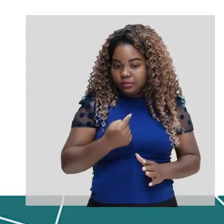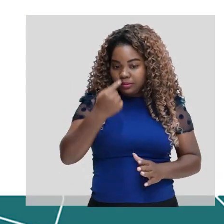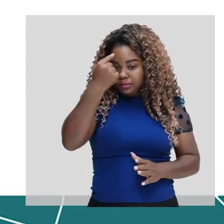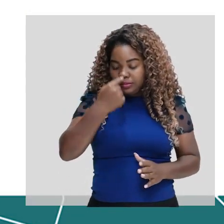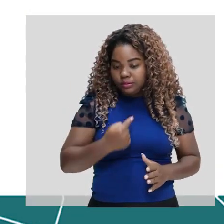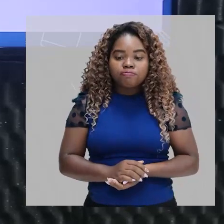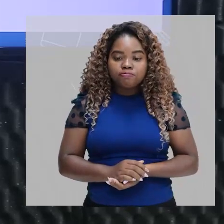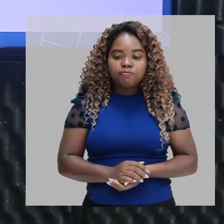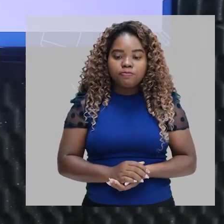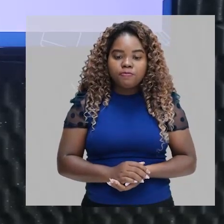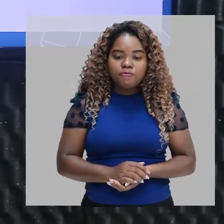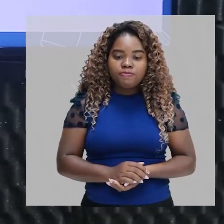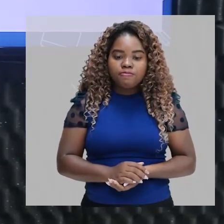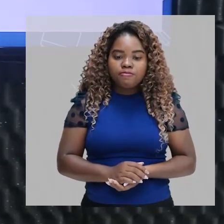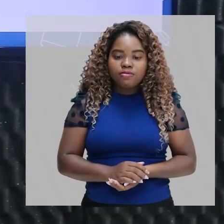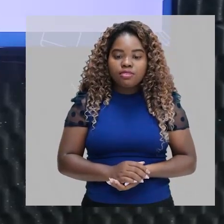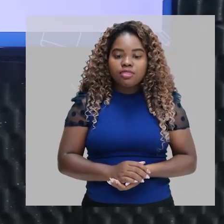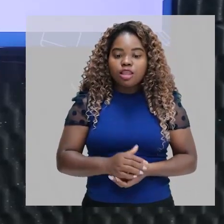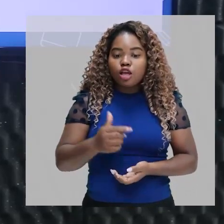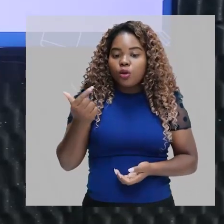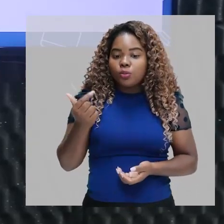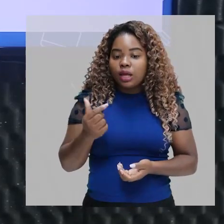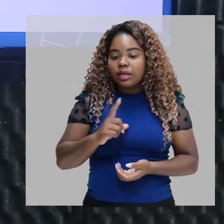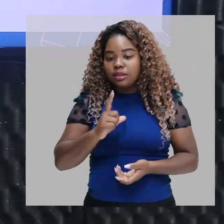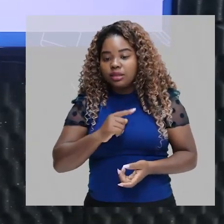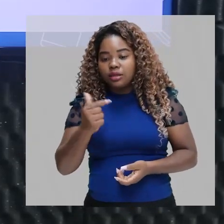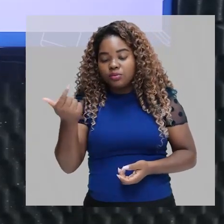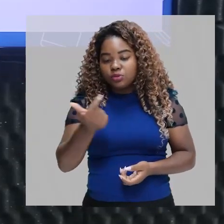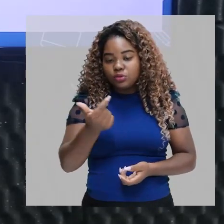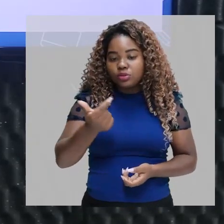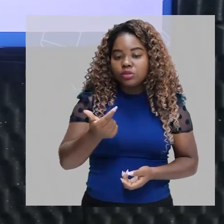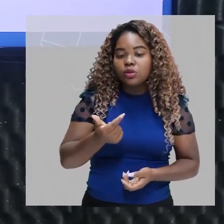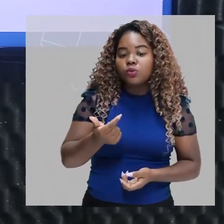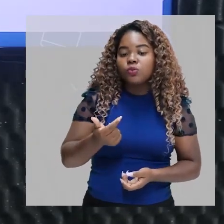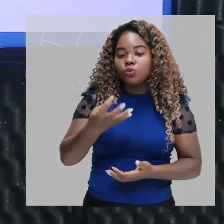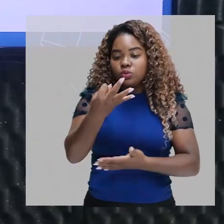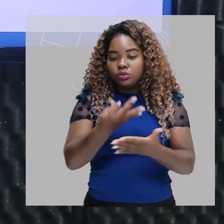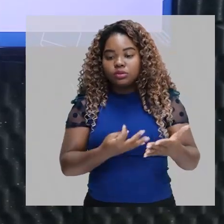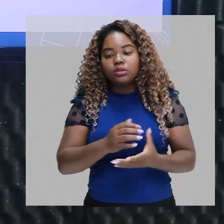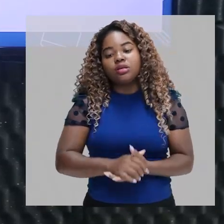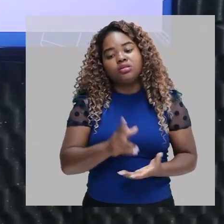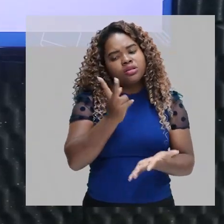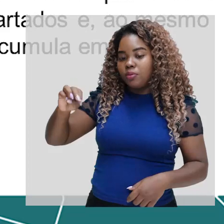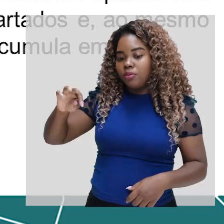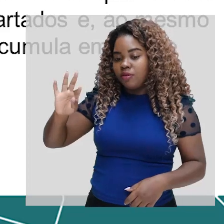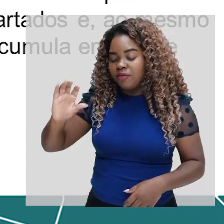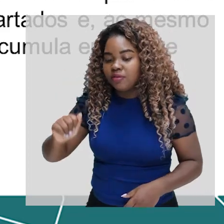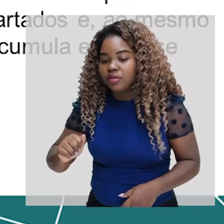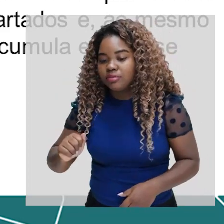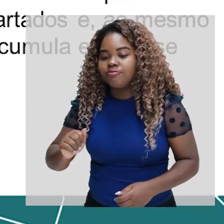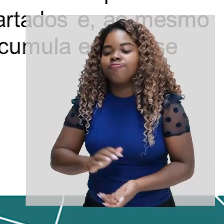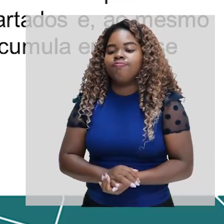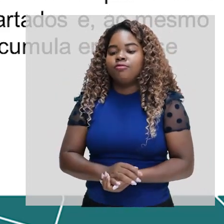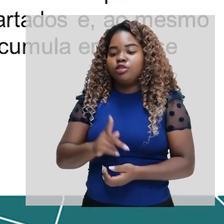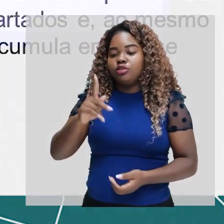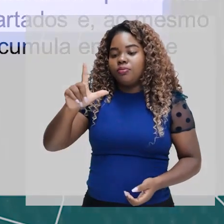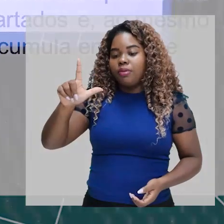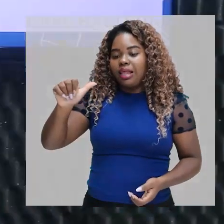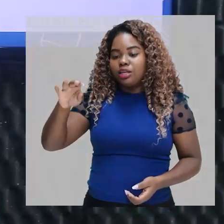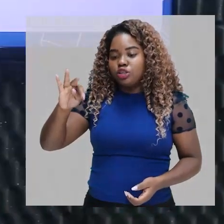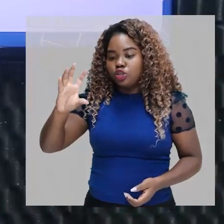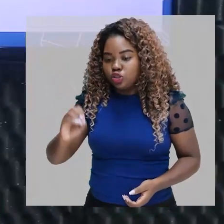estabelecer essa relação. Então, vamos lá. No fragmento da letra da canção, o vocabulário empregado e